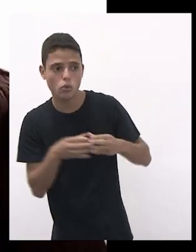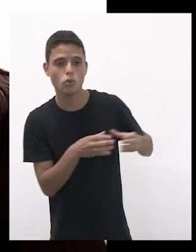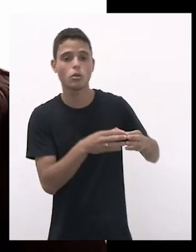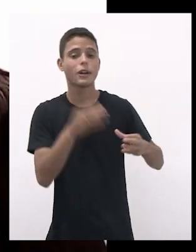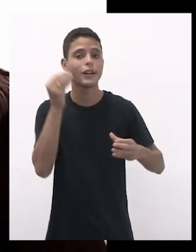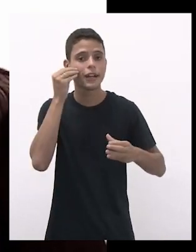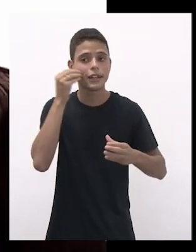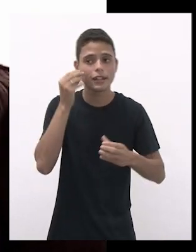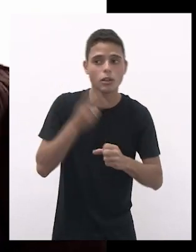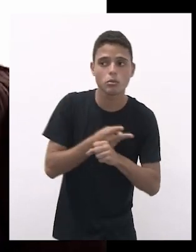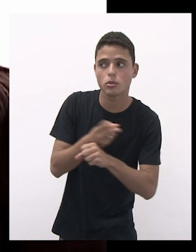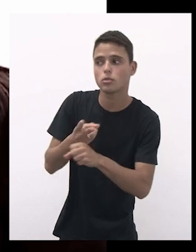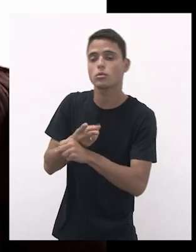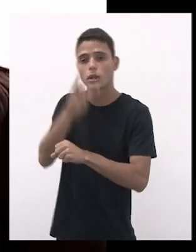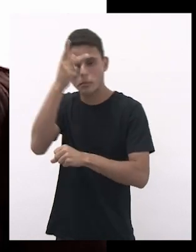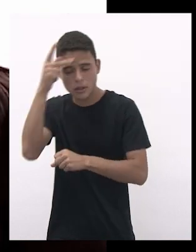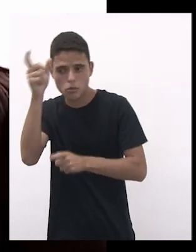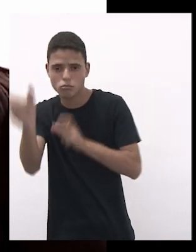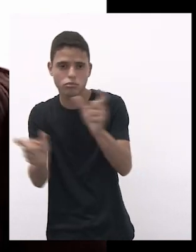diversos lugares.